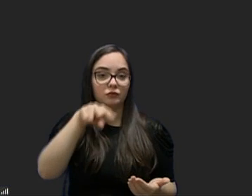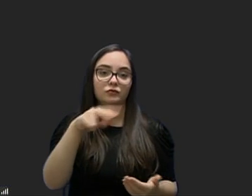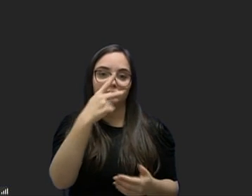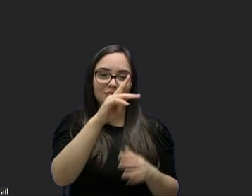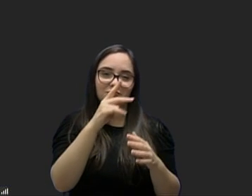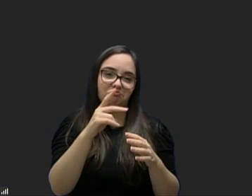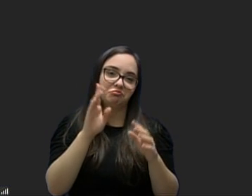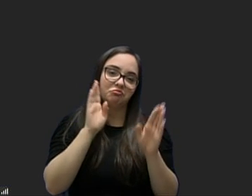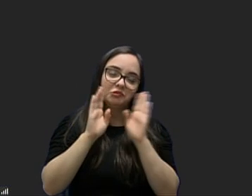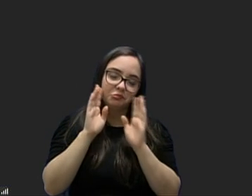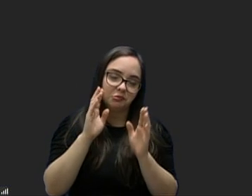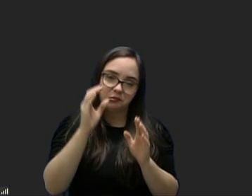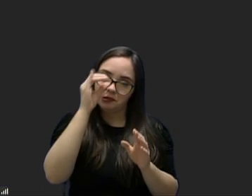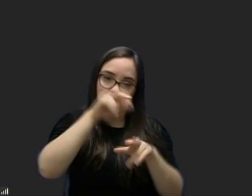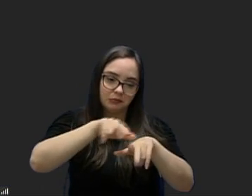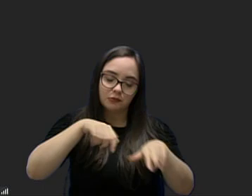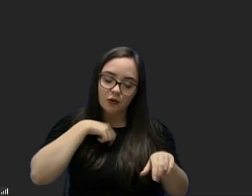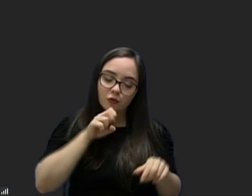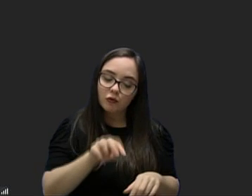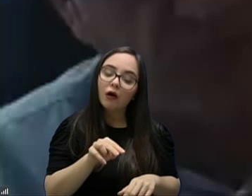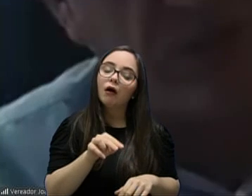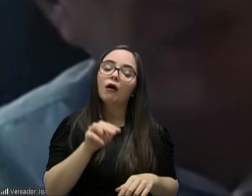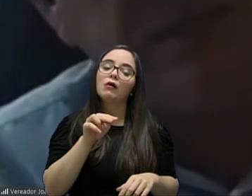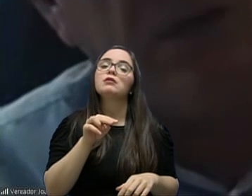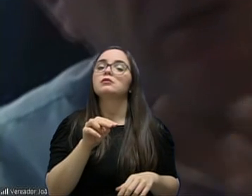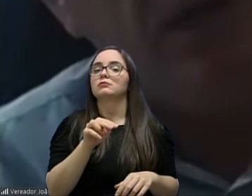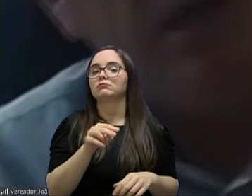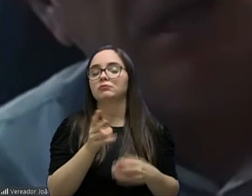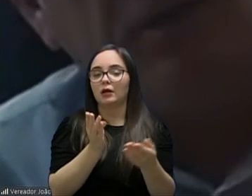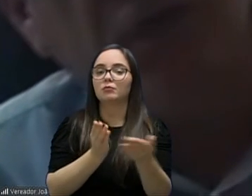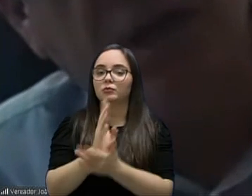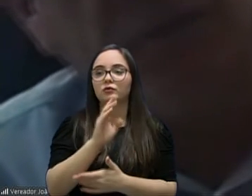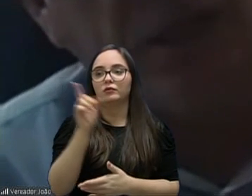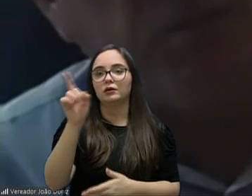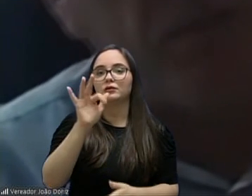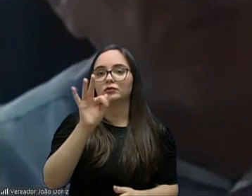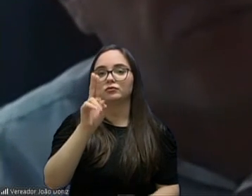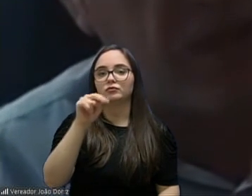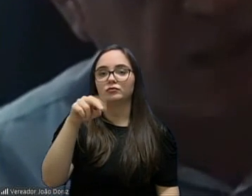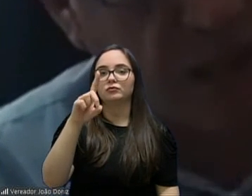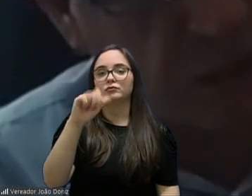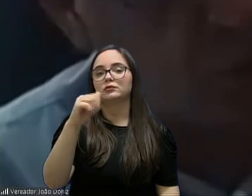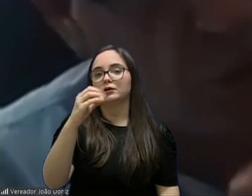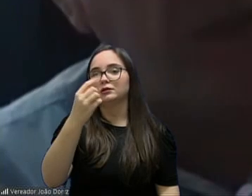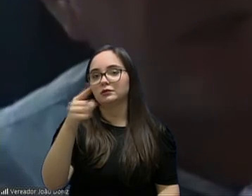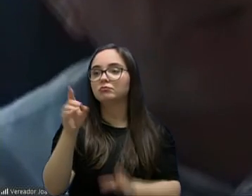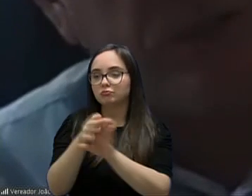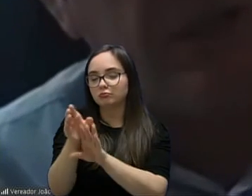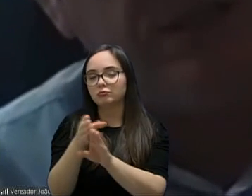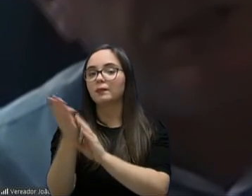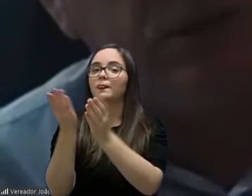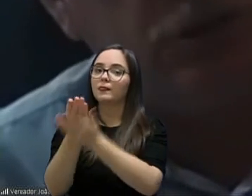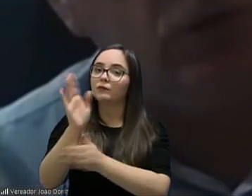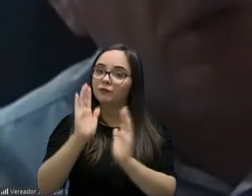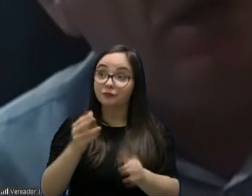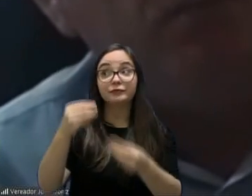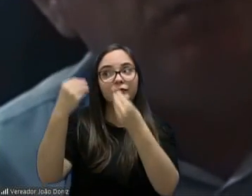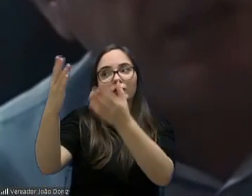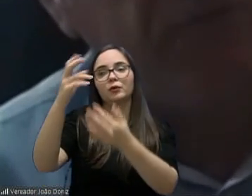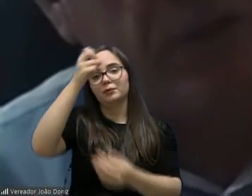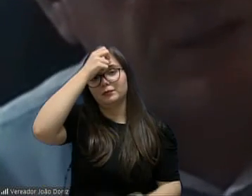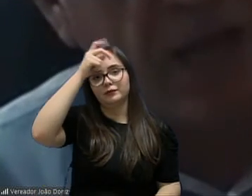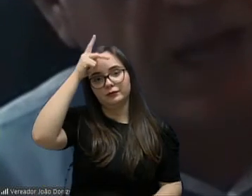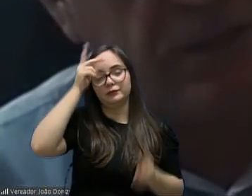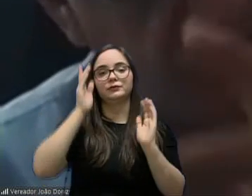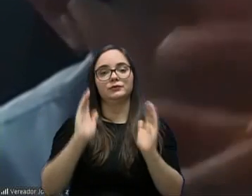você detalhadamente. Isso já foi aprovado pelo Conselho da Fundação e foi encaminhado para a prefeita. É super importante isso,